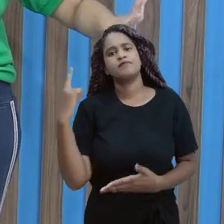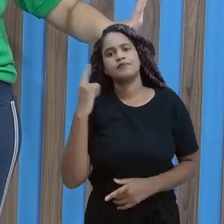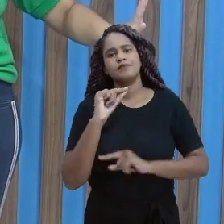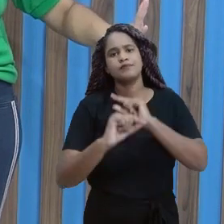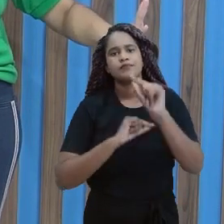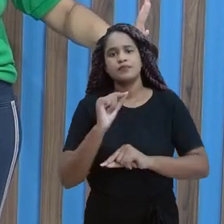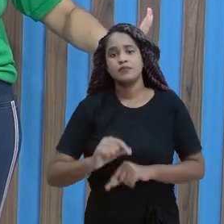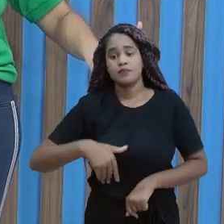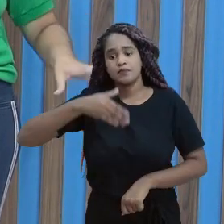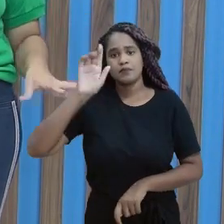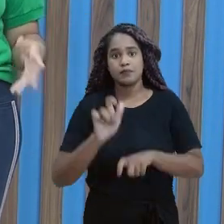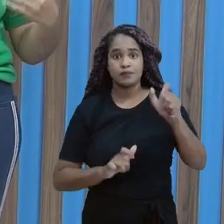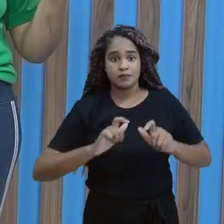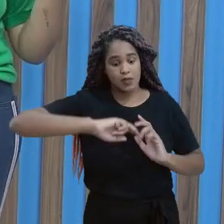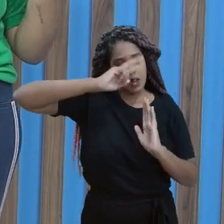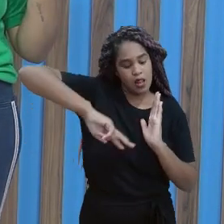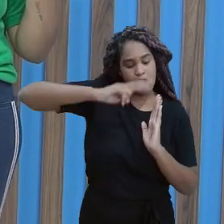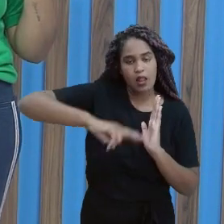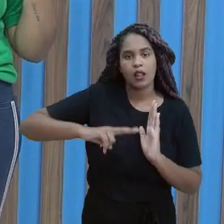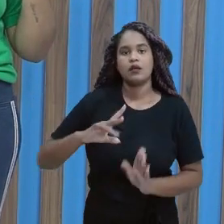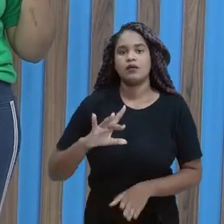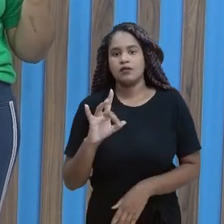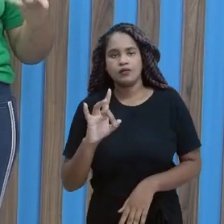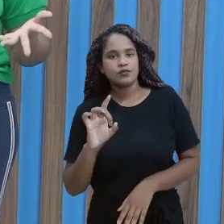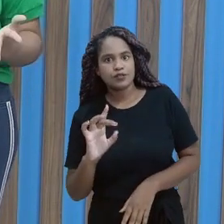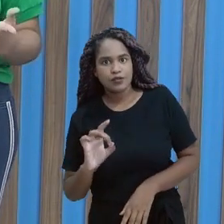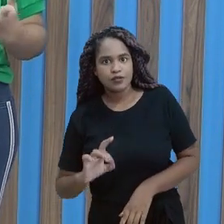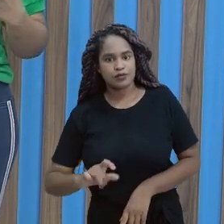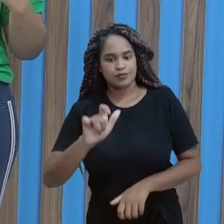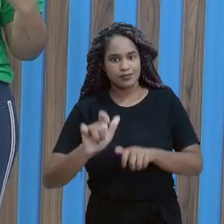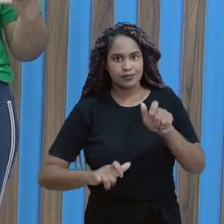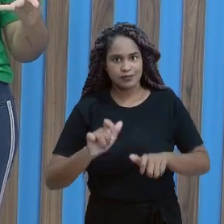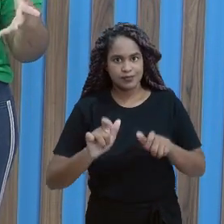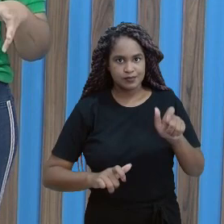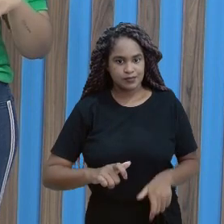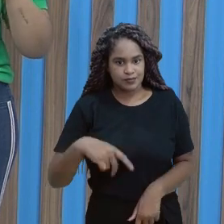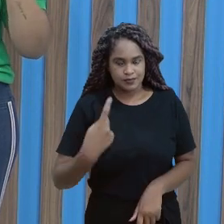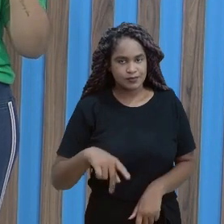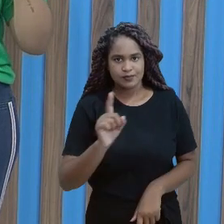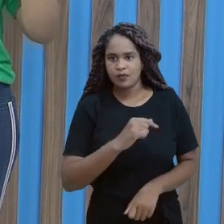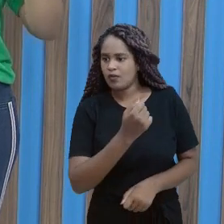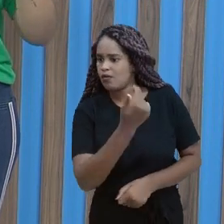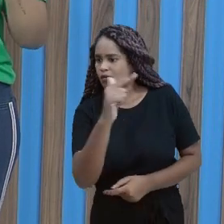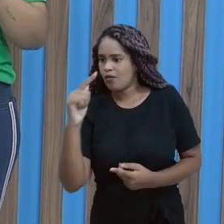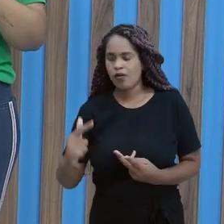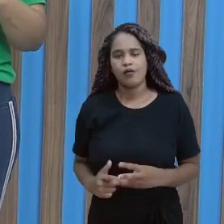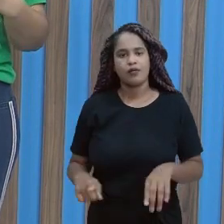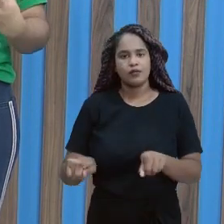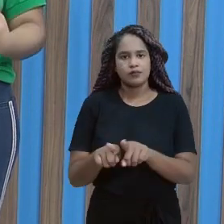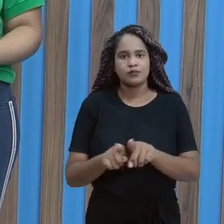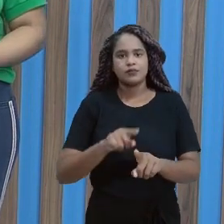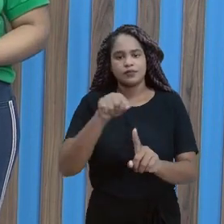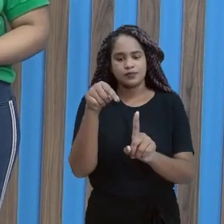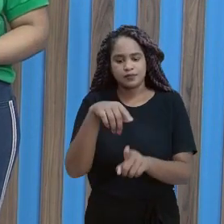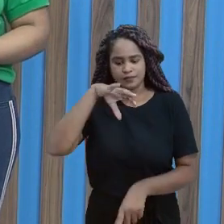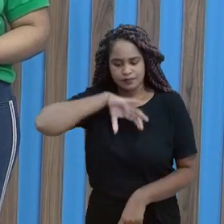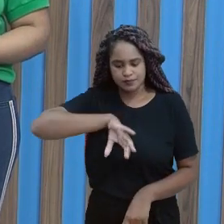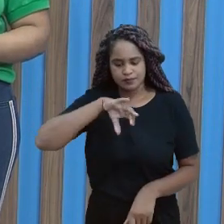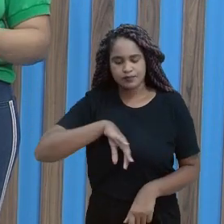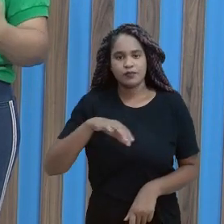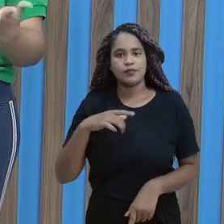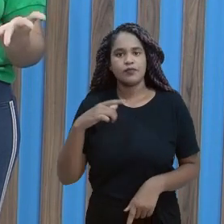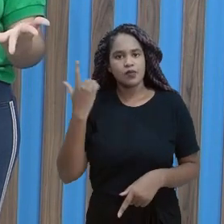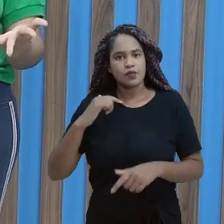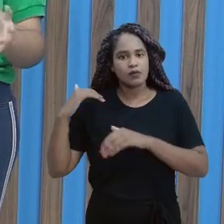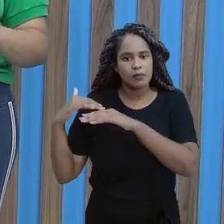alcançar muito mais gente do que, em tese, seria o objetivo, fazendo com que a língua ficasse muito mais